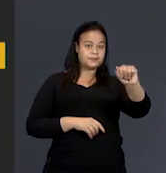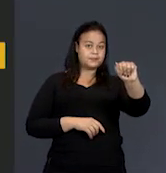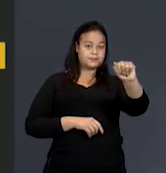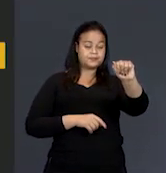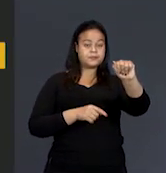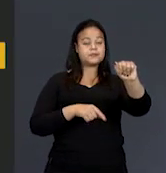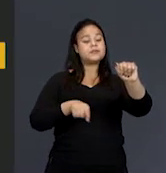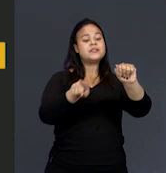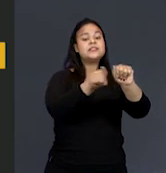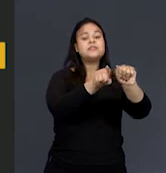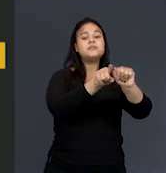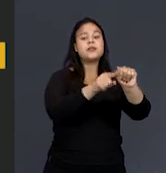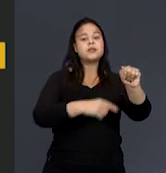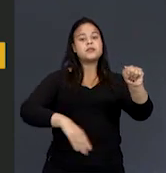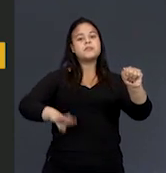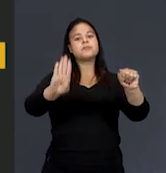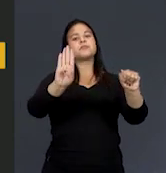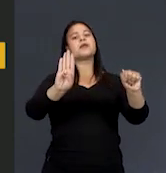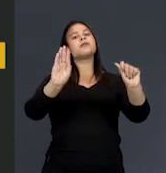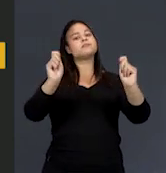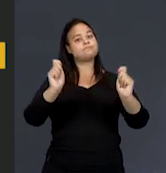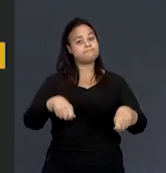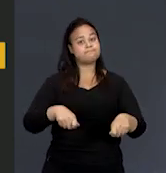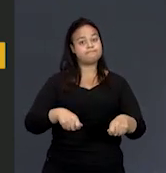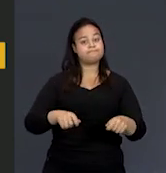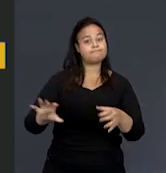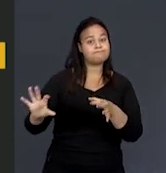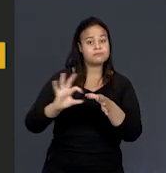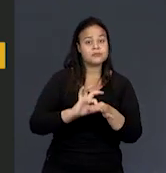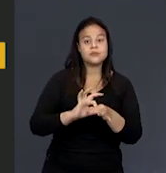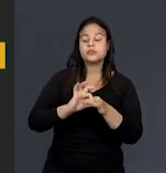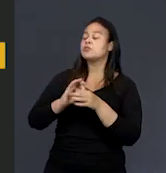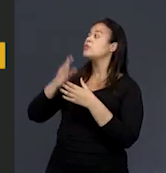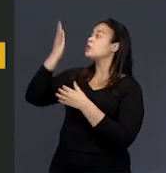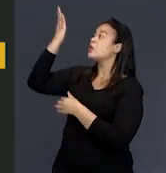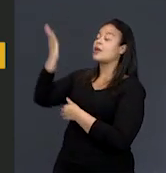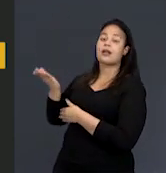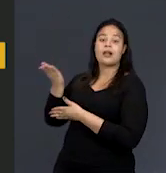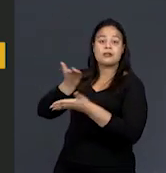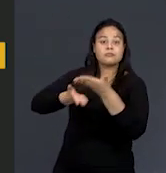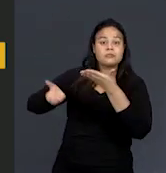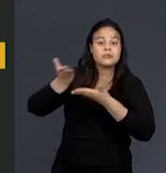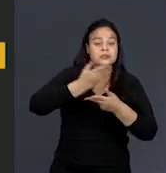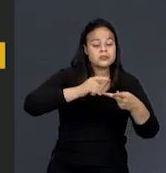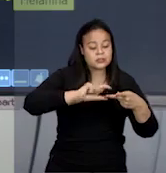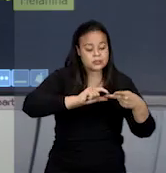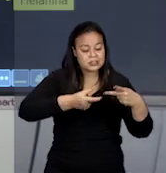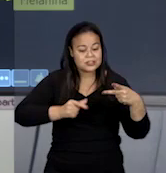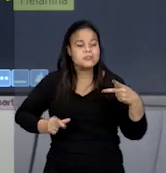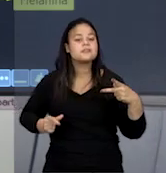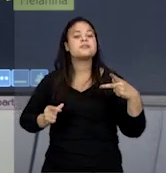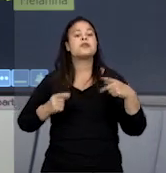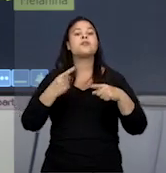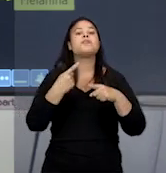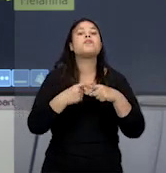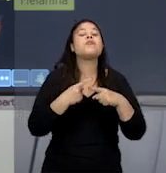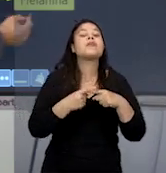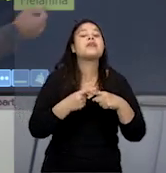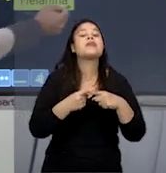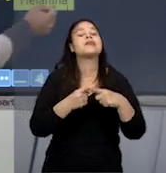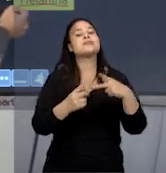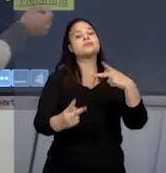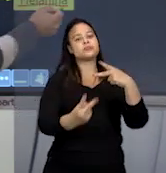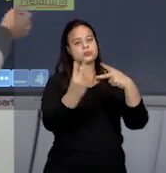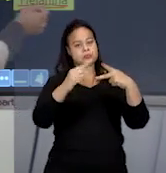quanto do gene B. Nesse caso aqui, então, eu posso falar que é uma interação gênica. Por quê? Esses dois